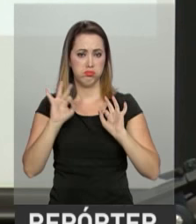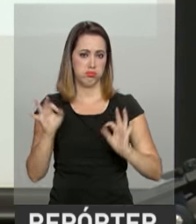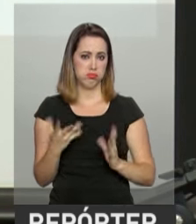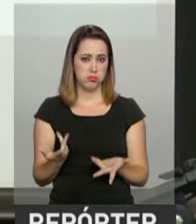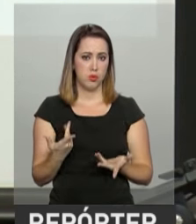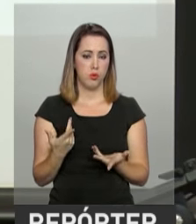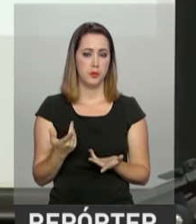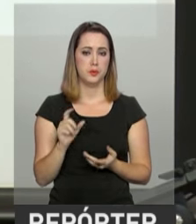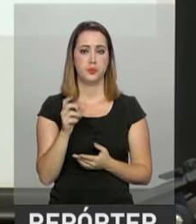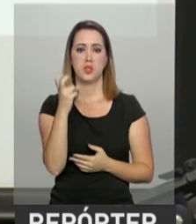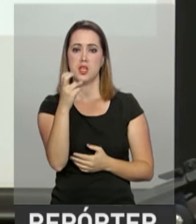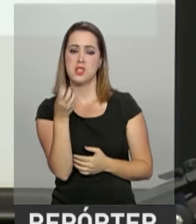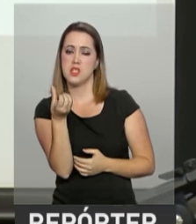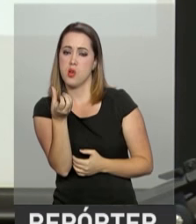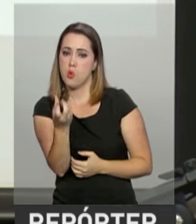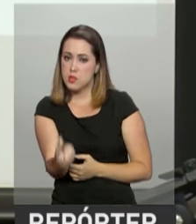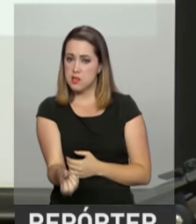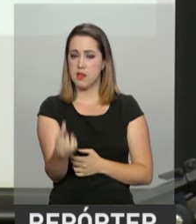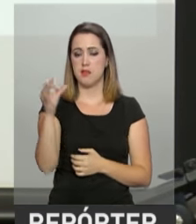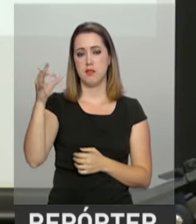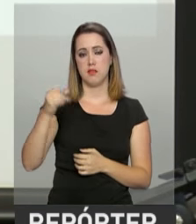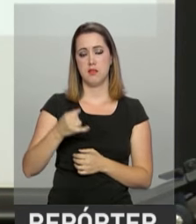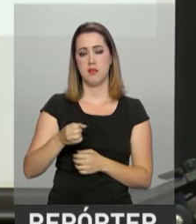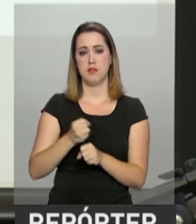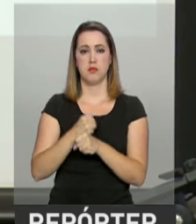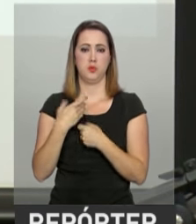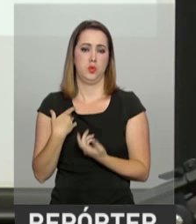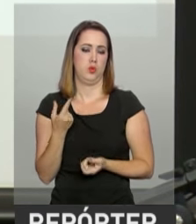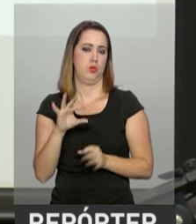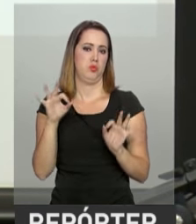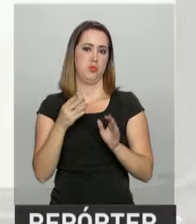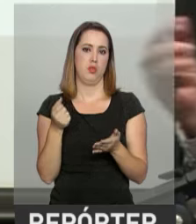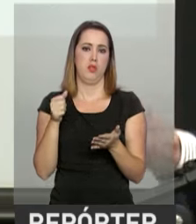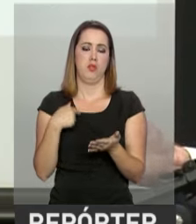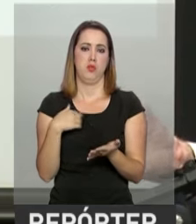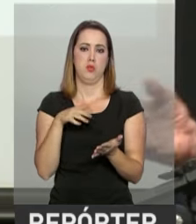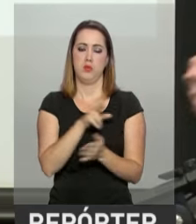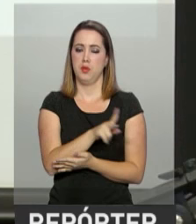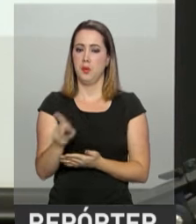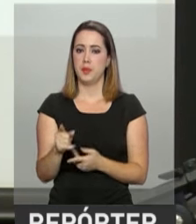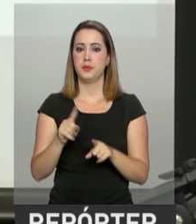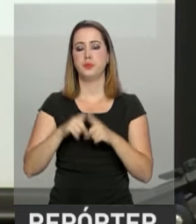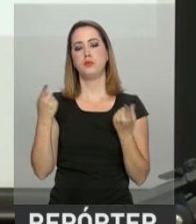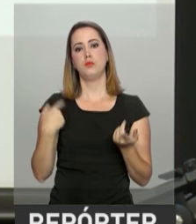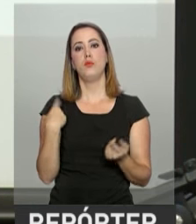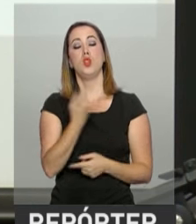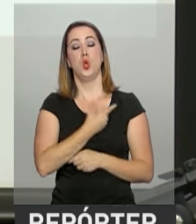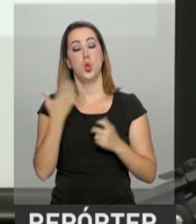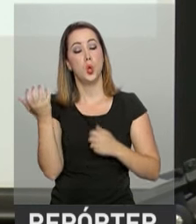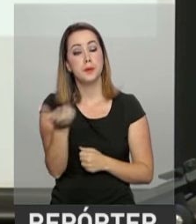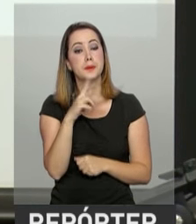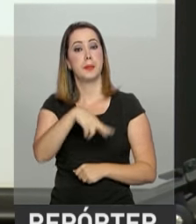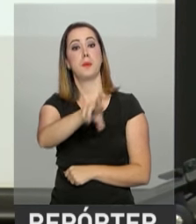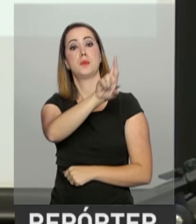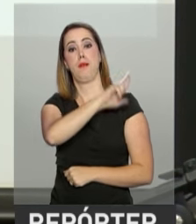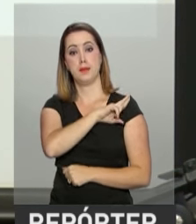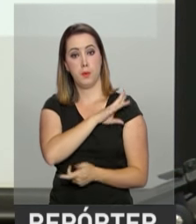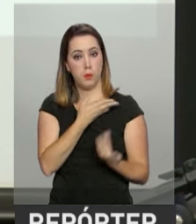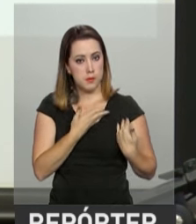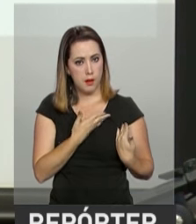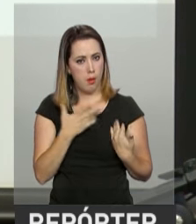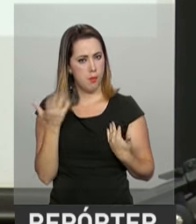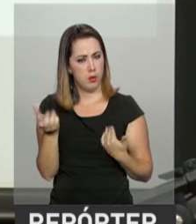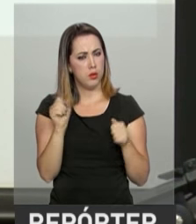receberão daqui a 5 6 anos porque eu não estarei mais no poder mas não farei isso nós queremos ser responsáveis por isso nós